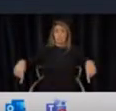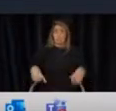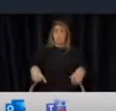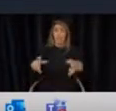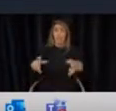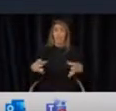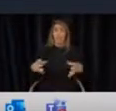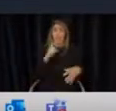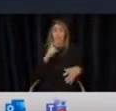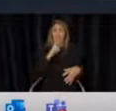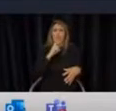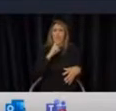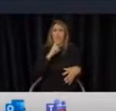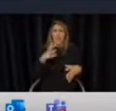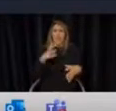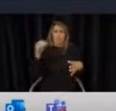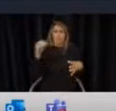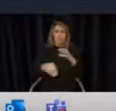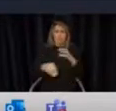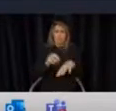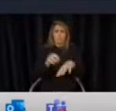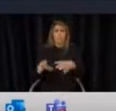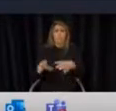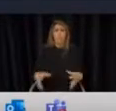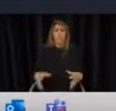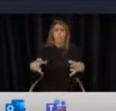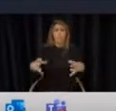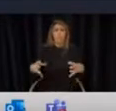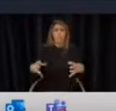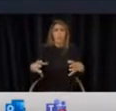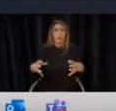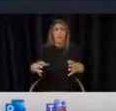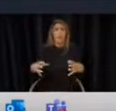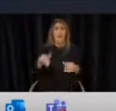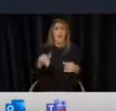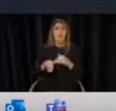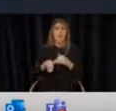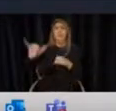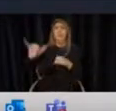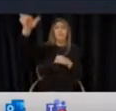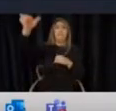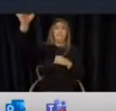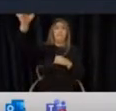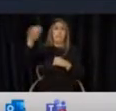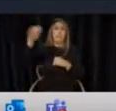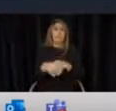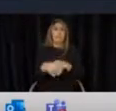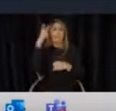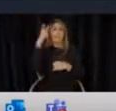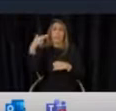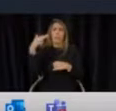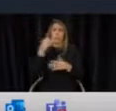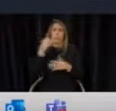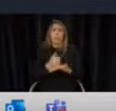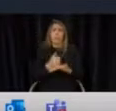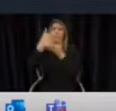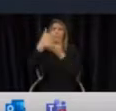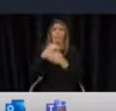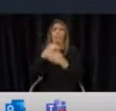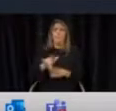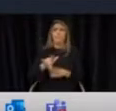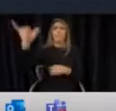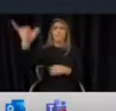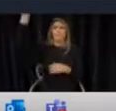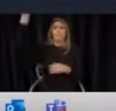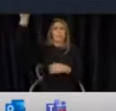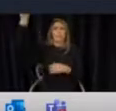é muito comum eles terem que utilizar transporte aéreo. Por quê? Nessa última coluna que está escrito ali, tempo/TX, que é o tempo